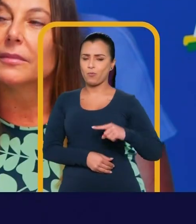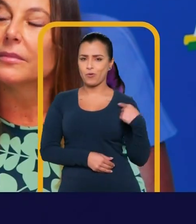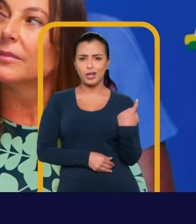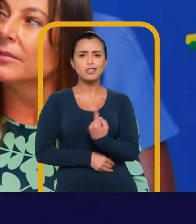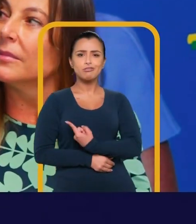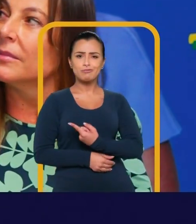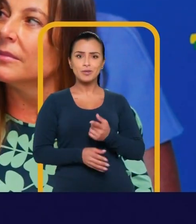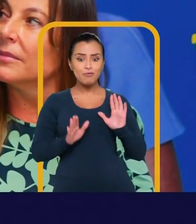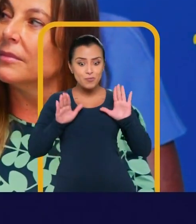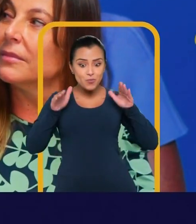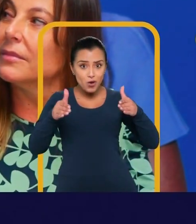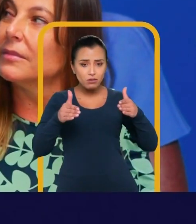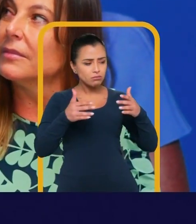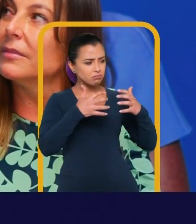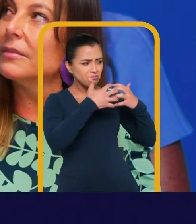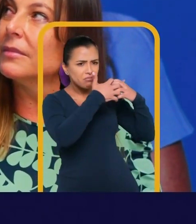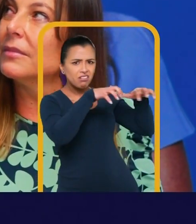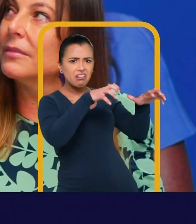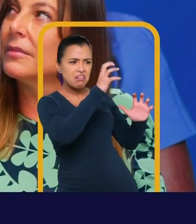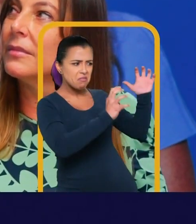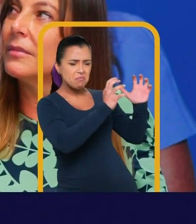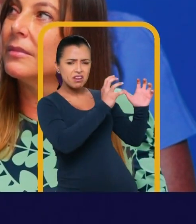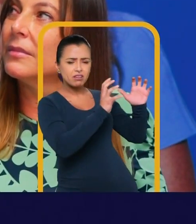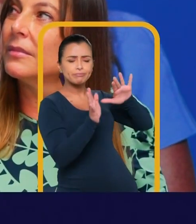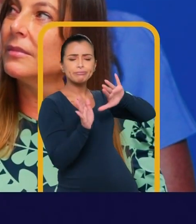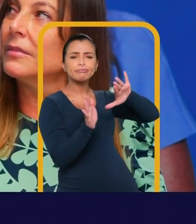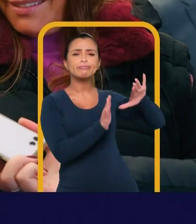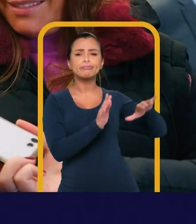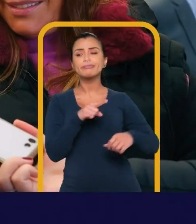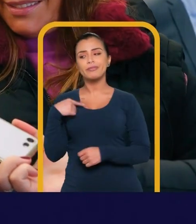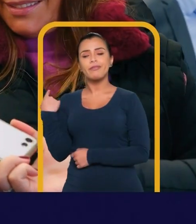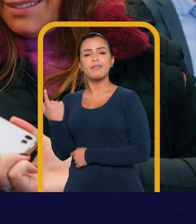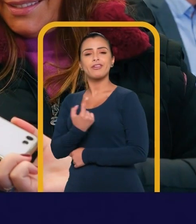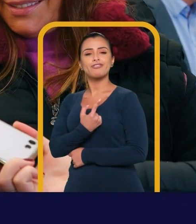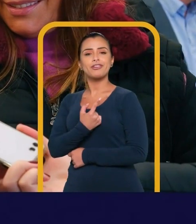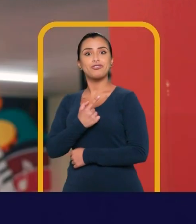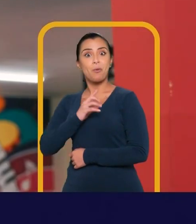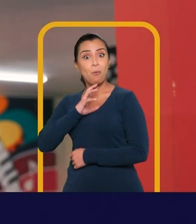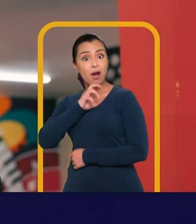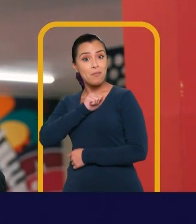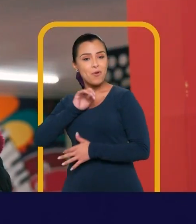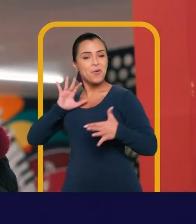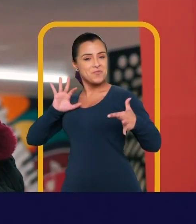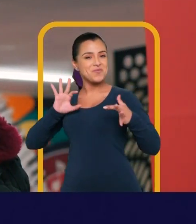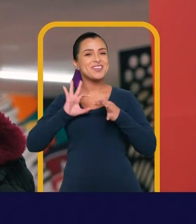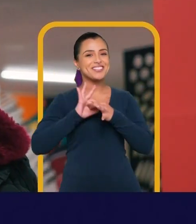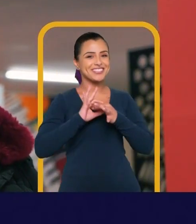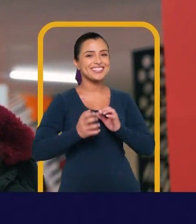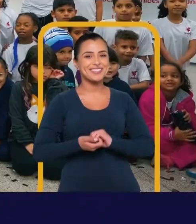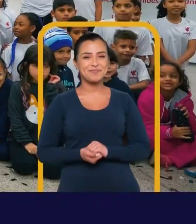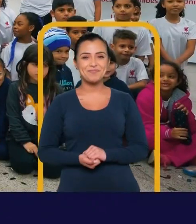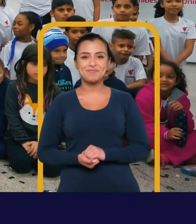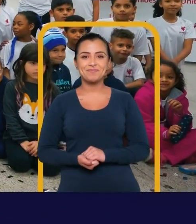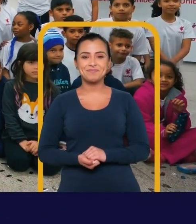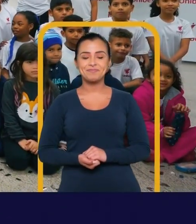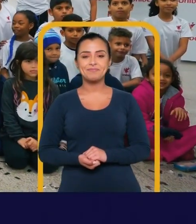trás. Enquanto eles dividem o Brasil com ódio, nós vamos unir o Brasil com